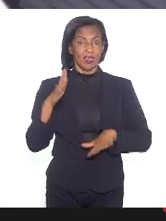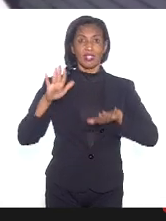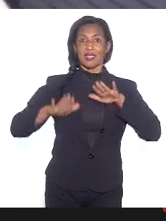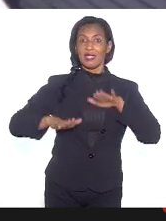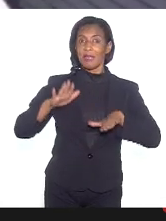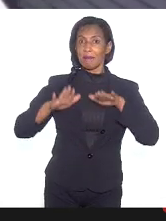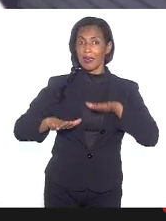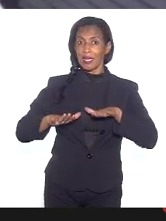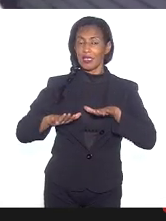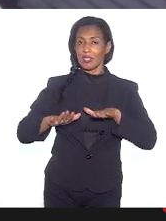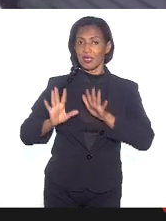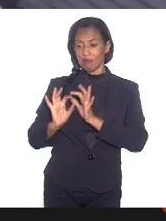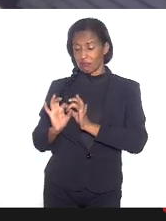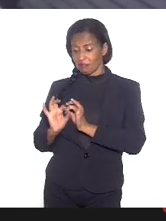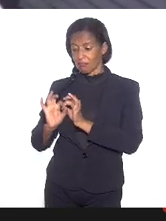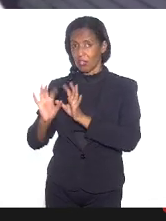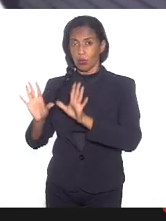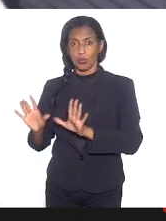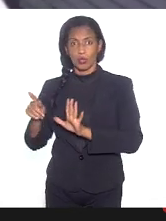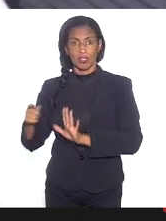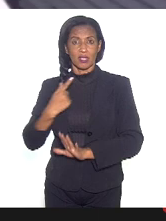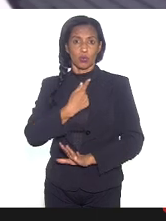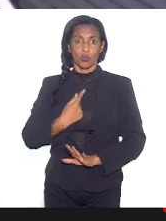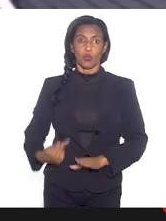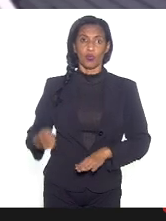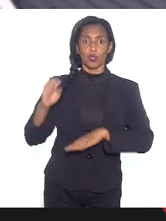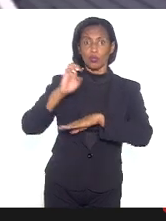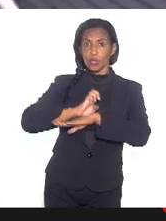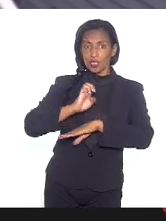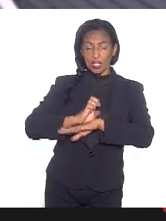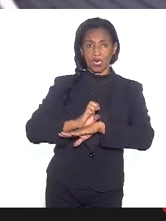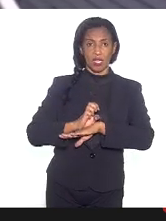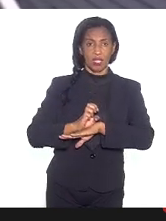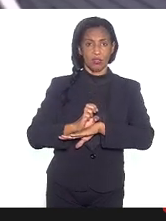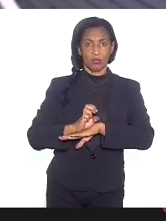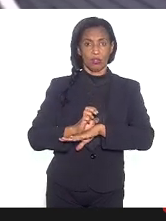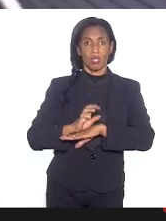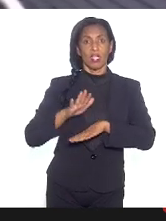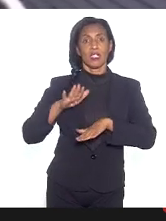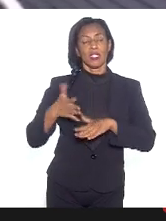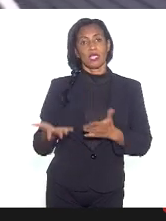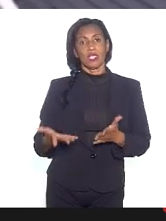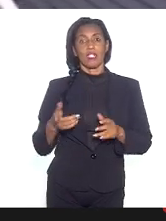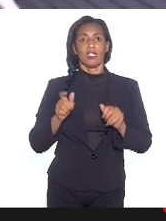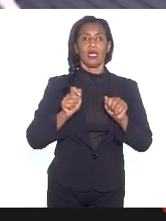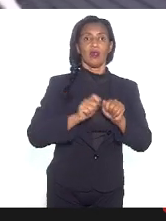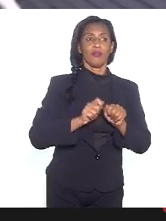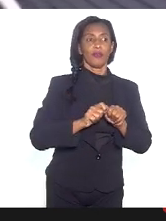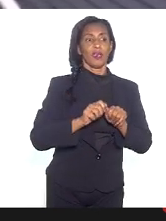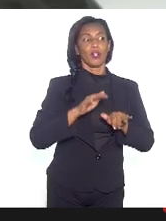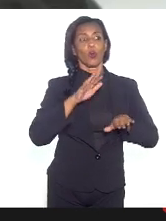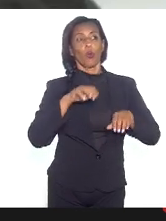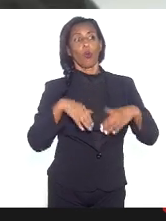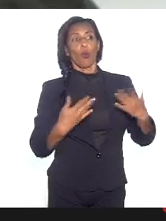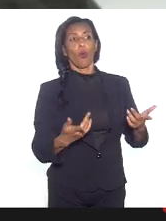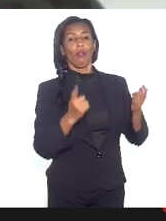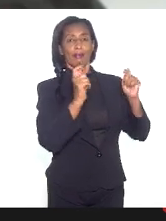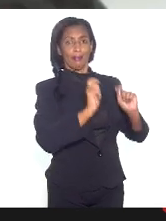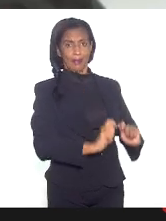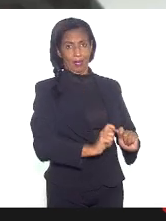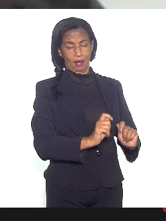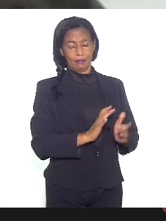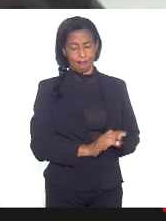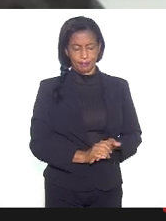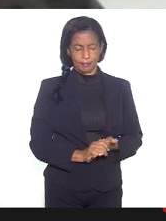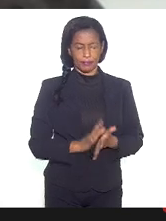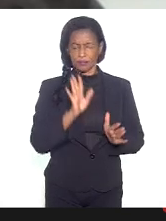de autorizações do governo do Estado, que é feito conforme as suas possibilidades, né? Coronel Polito, esse